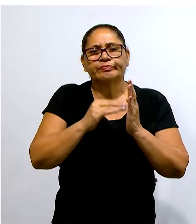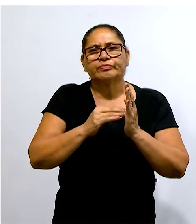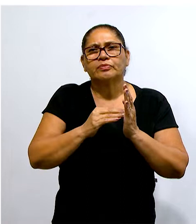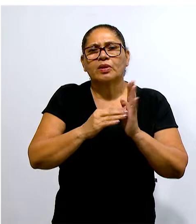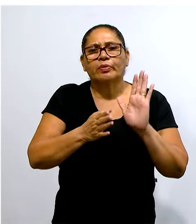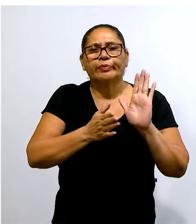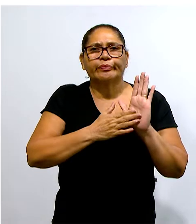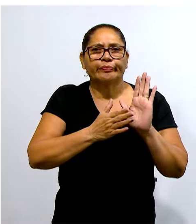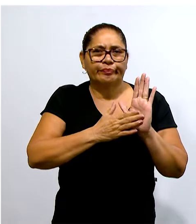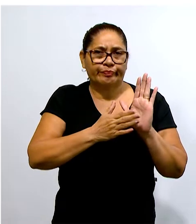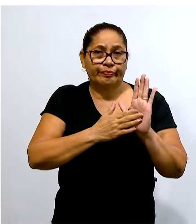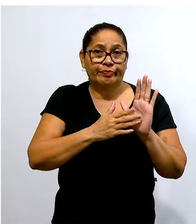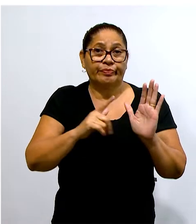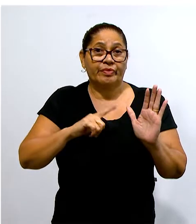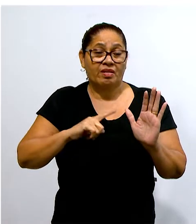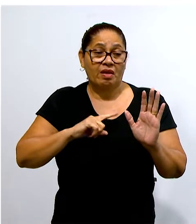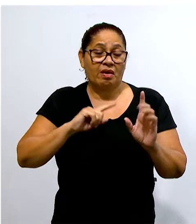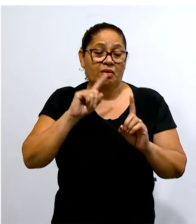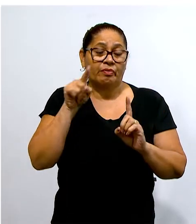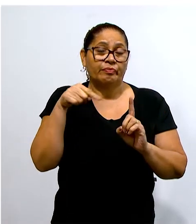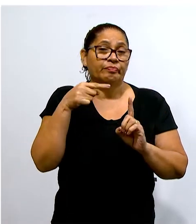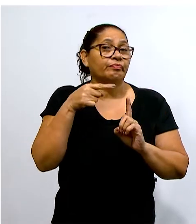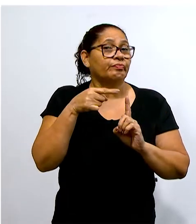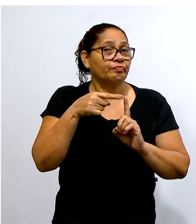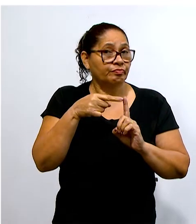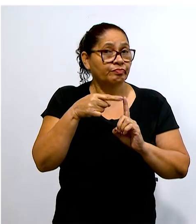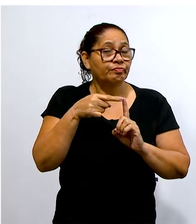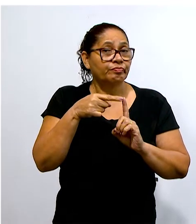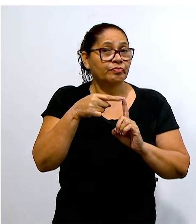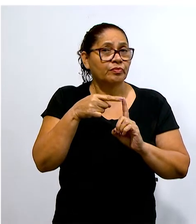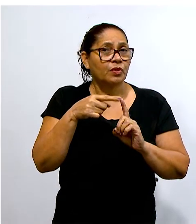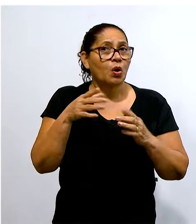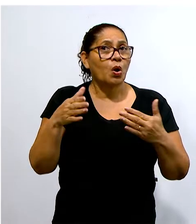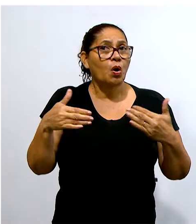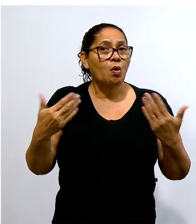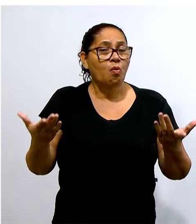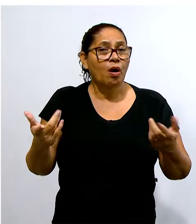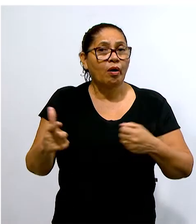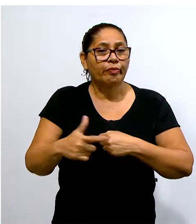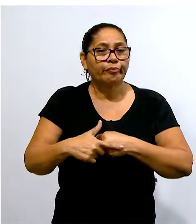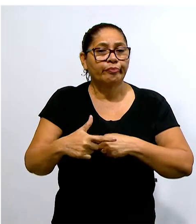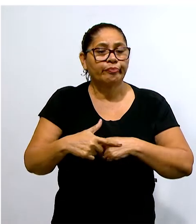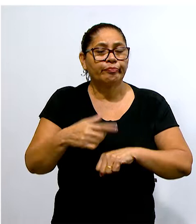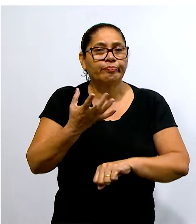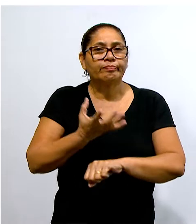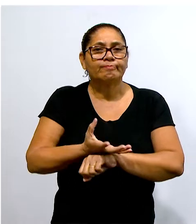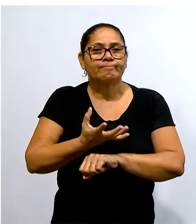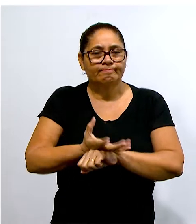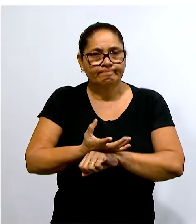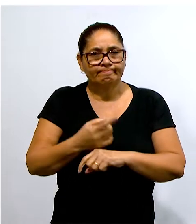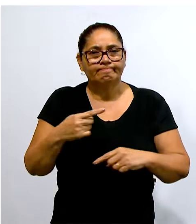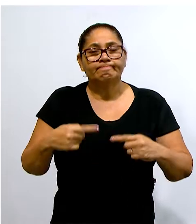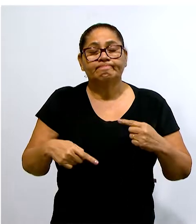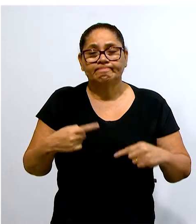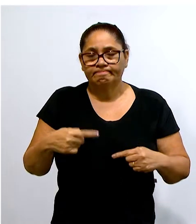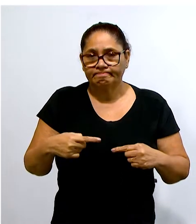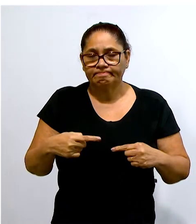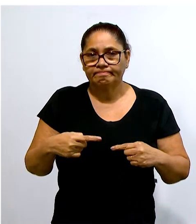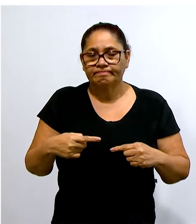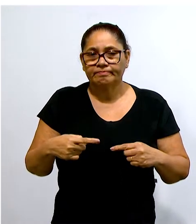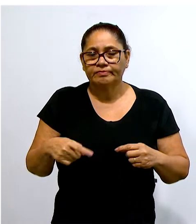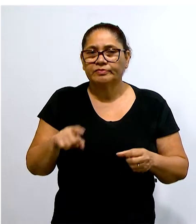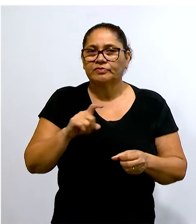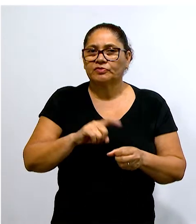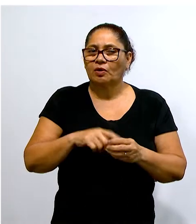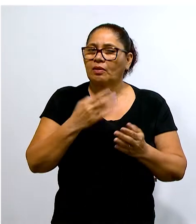propostas que eu tenho e objetivos. Qual é a função do conhecimento das disciplinas e matérias? Ou seja, voltando à